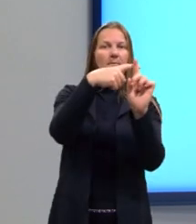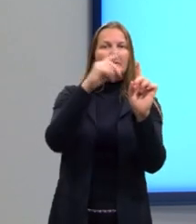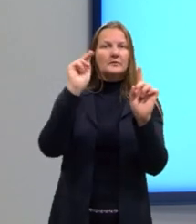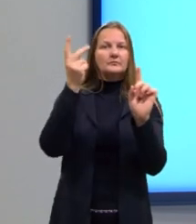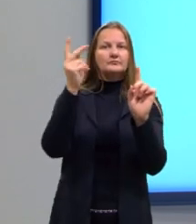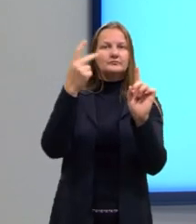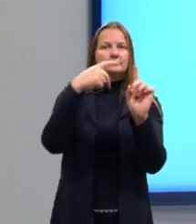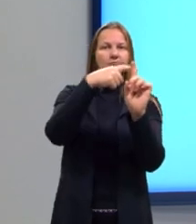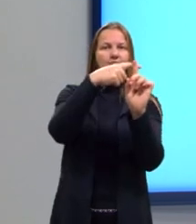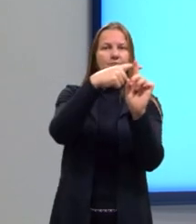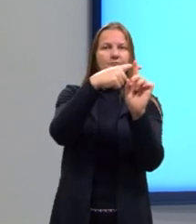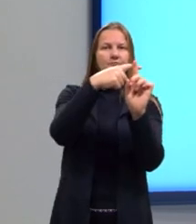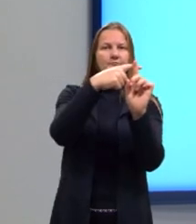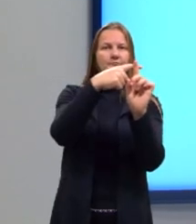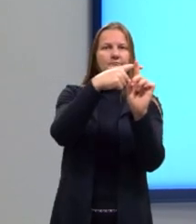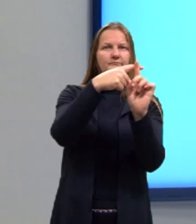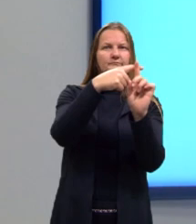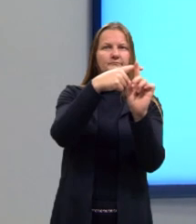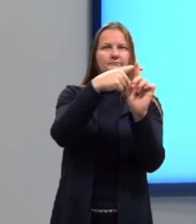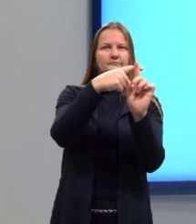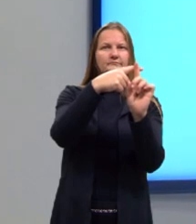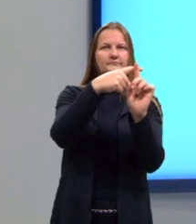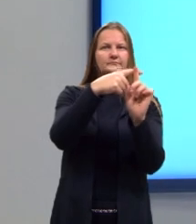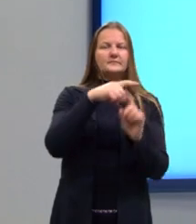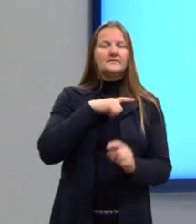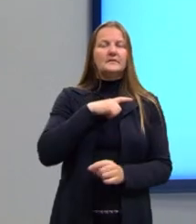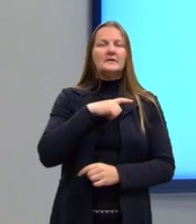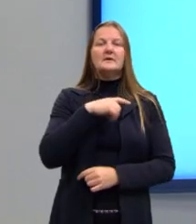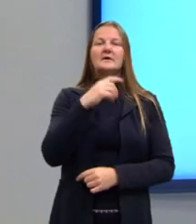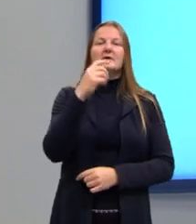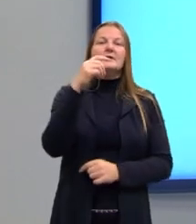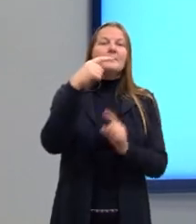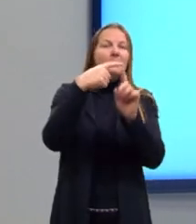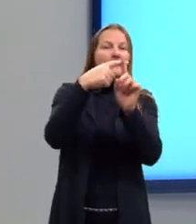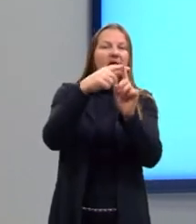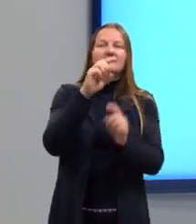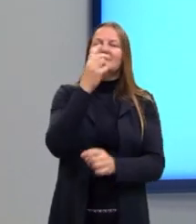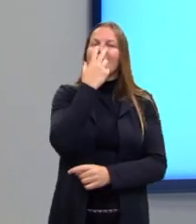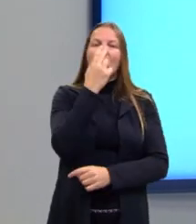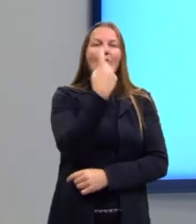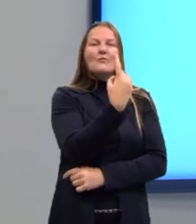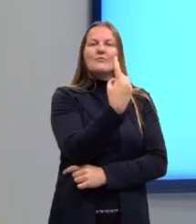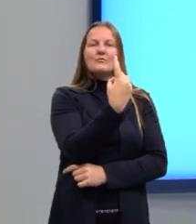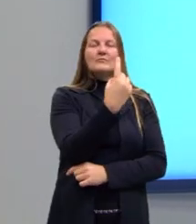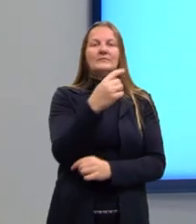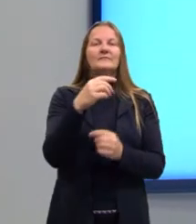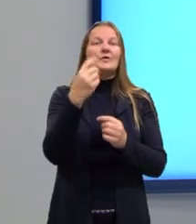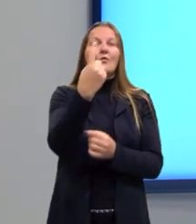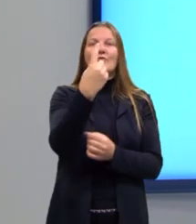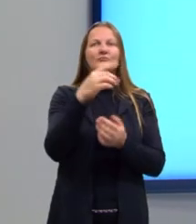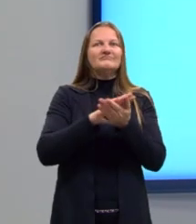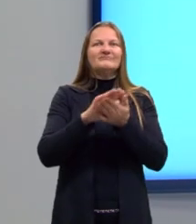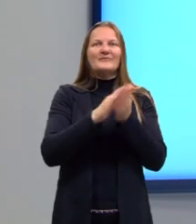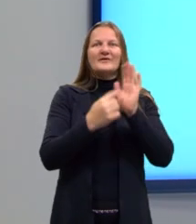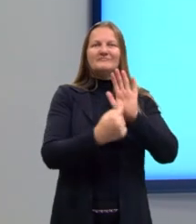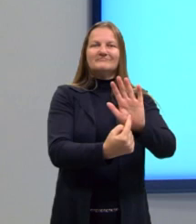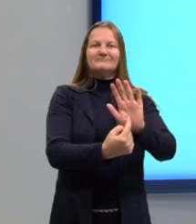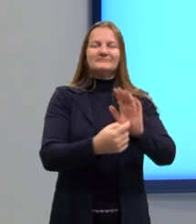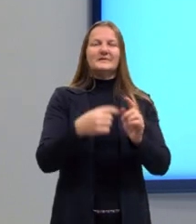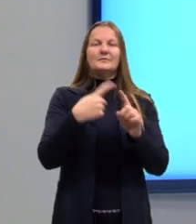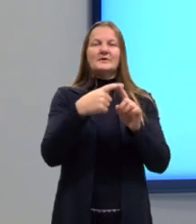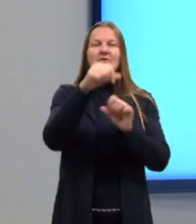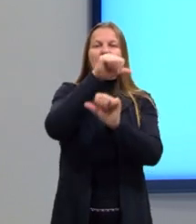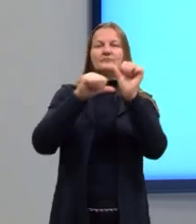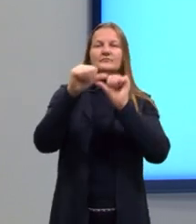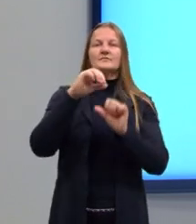somente o sinal de mais Então significa que tem um porque um aparece nessas relações a e ele se tornou 10